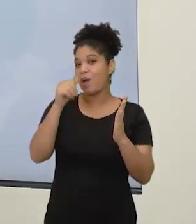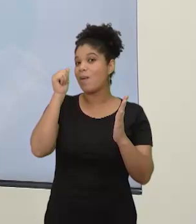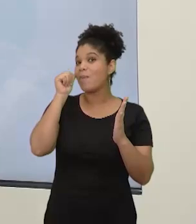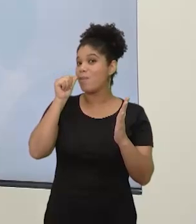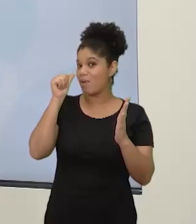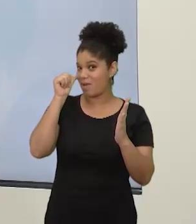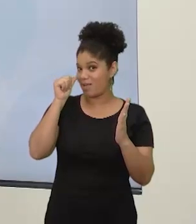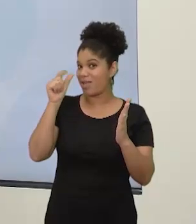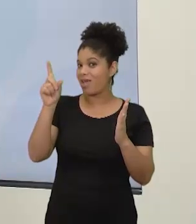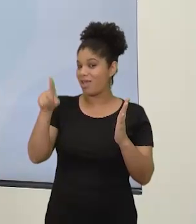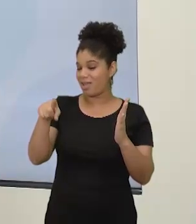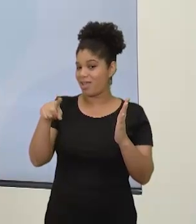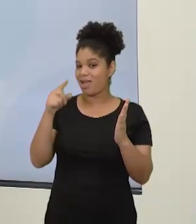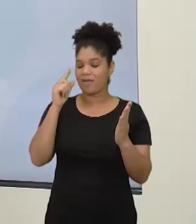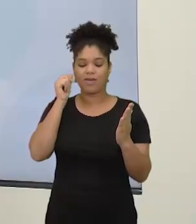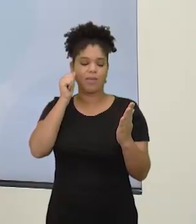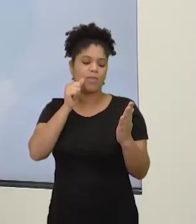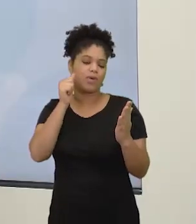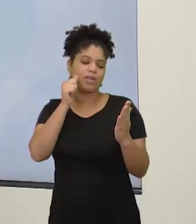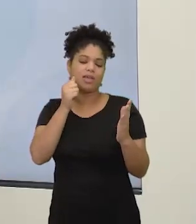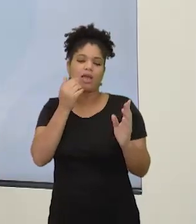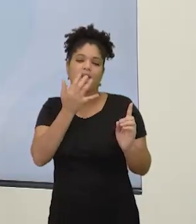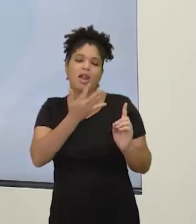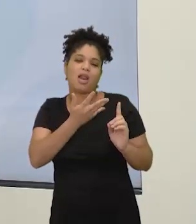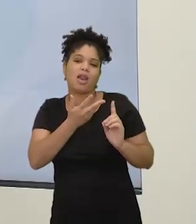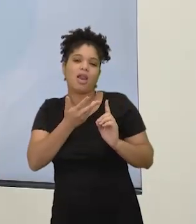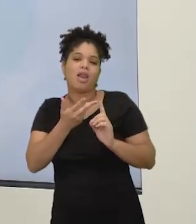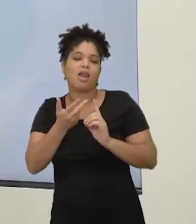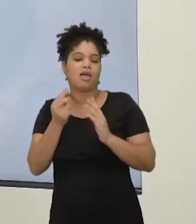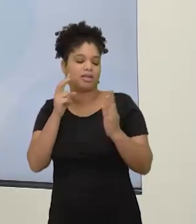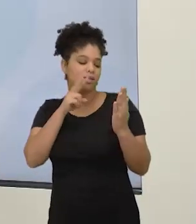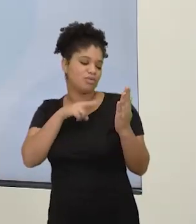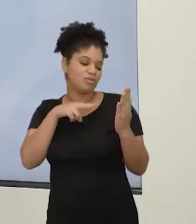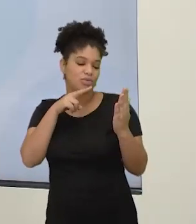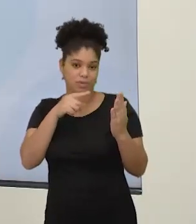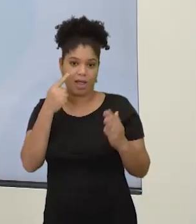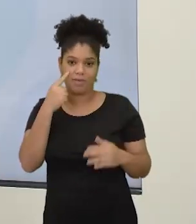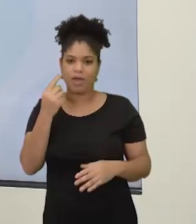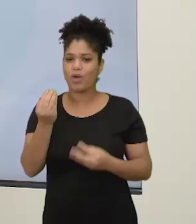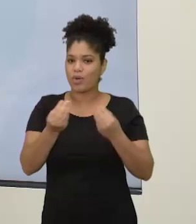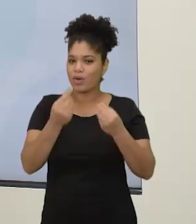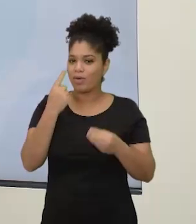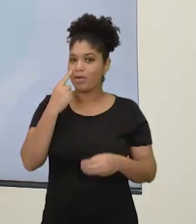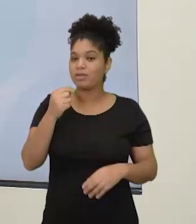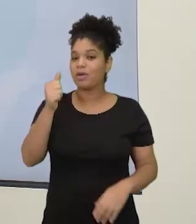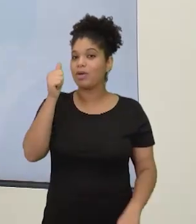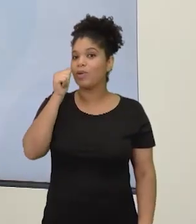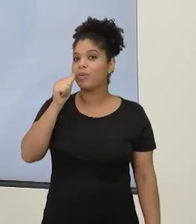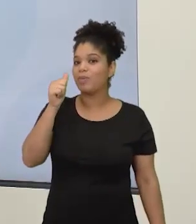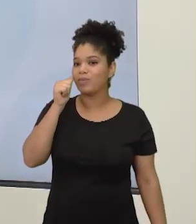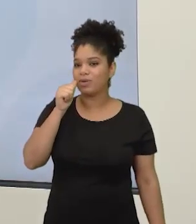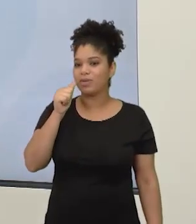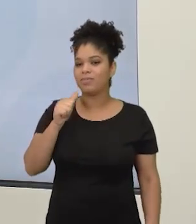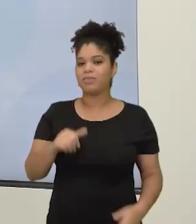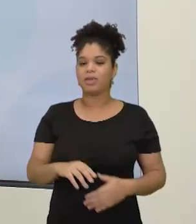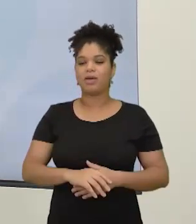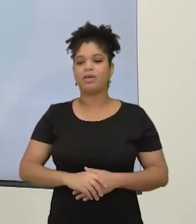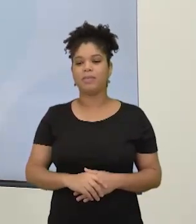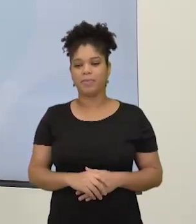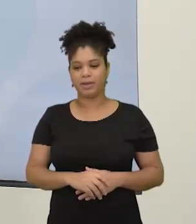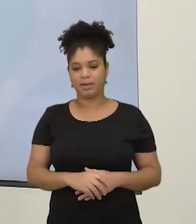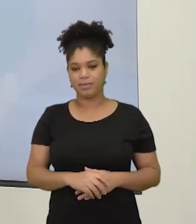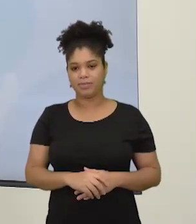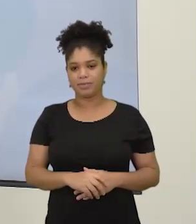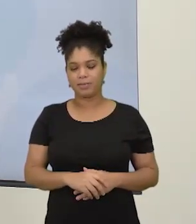leitoras, mulheres, a ideia é fazer livros para as mulheres lerem. Ele começa o livro, olha, minha prima, como se a leitora